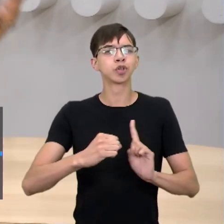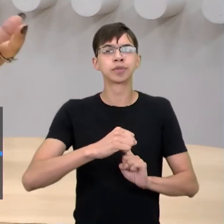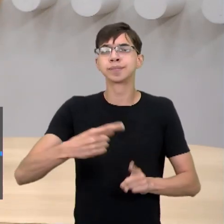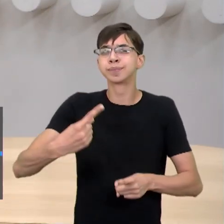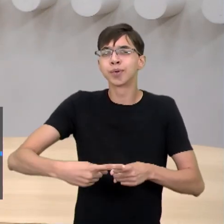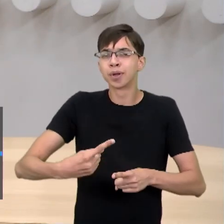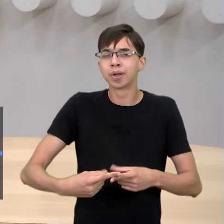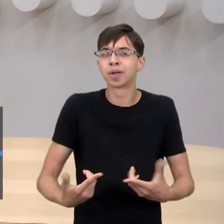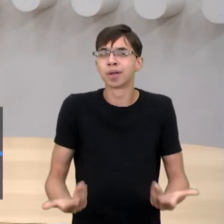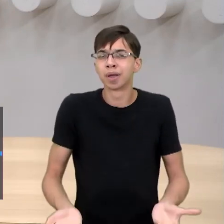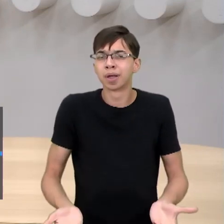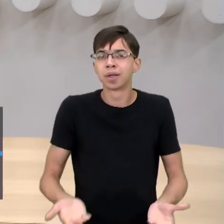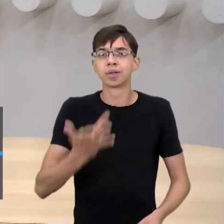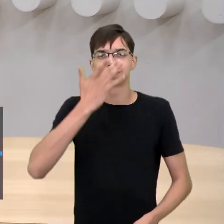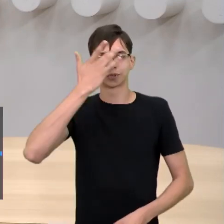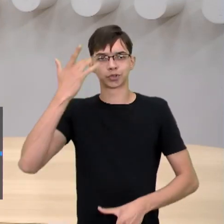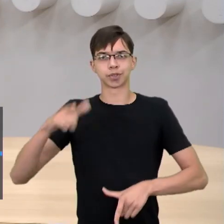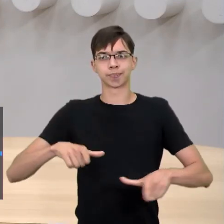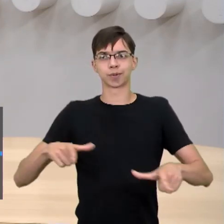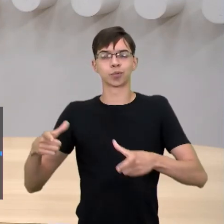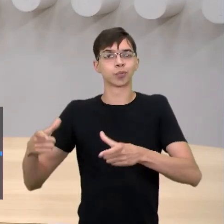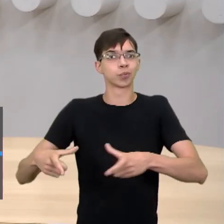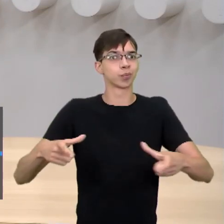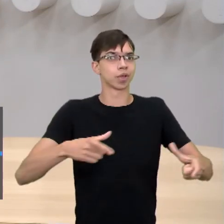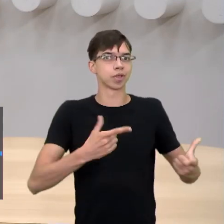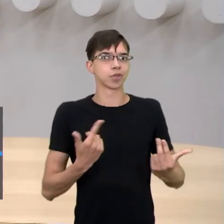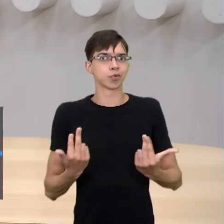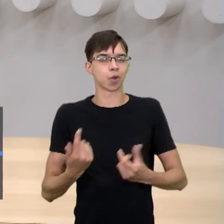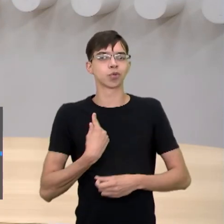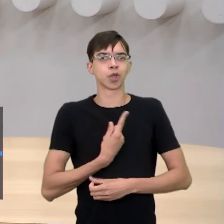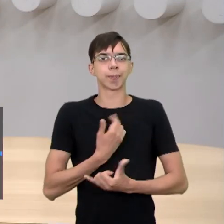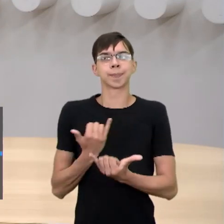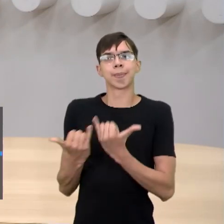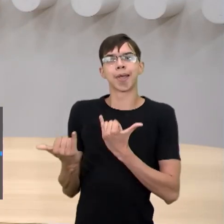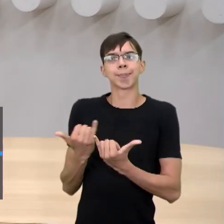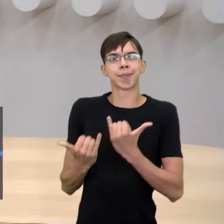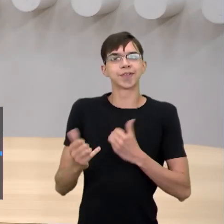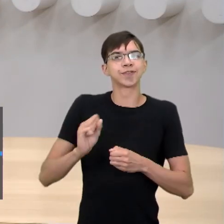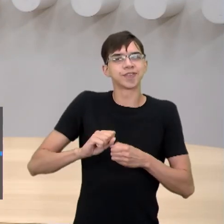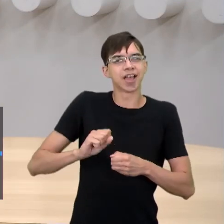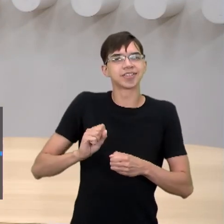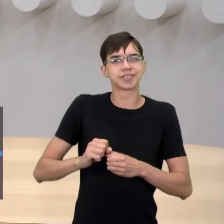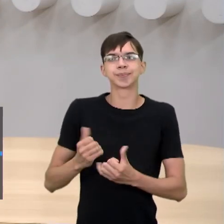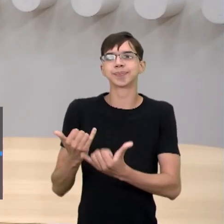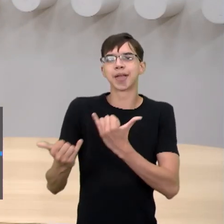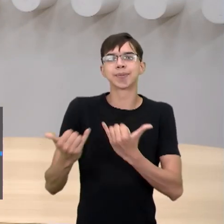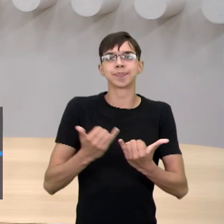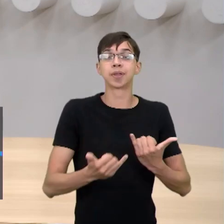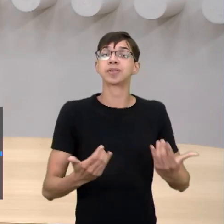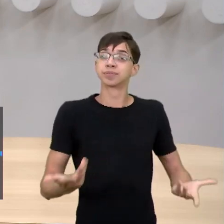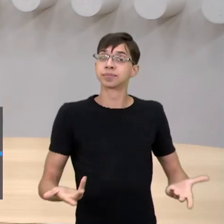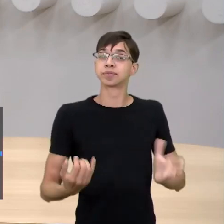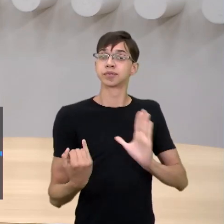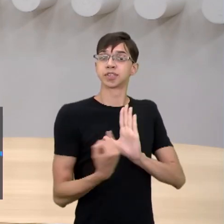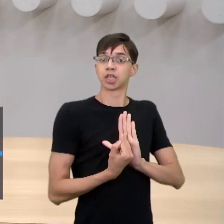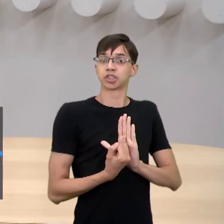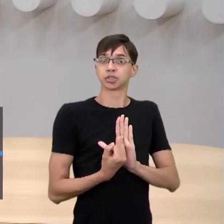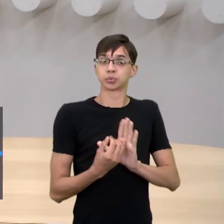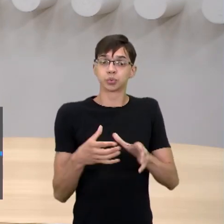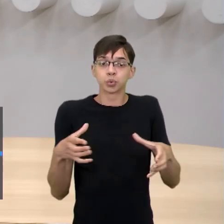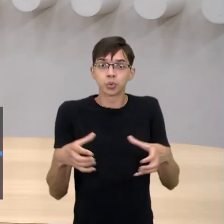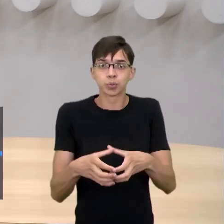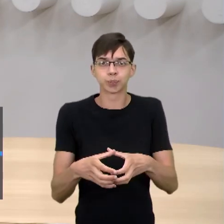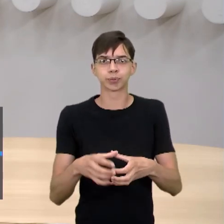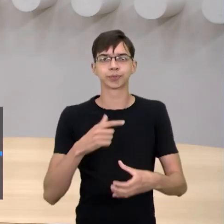mesmos lugares e a gente fazer coisas parecidas, a gente cria essa identidade e forma um grupo. Na minha